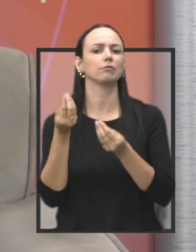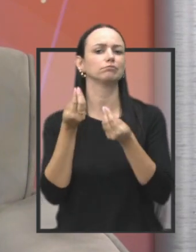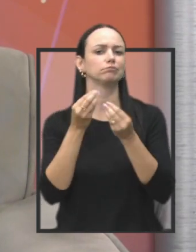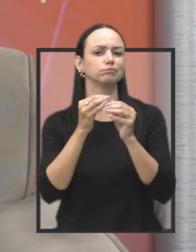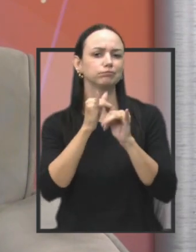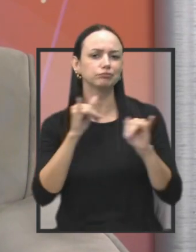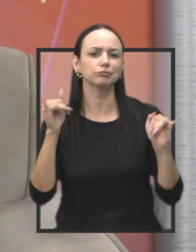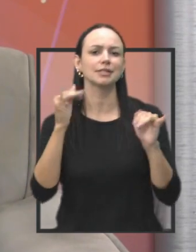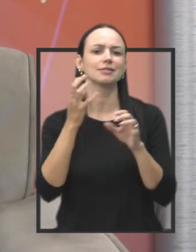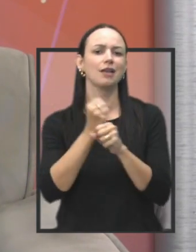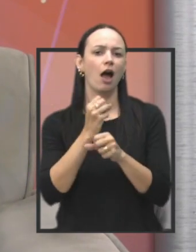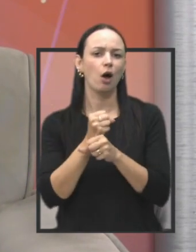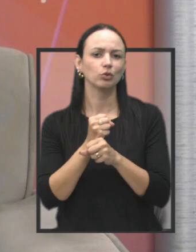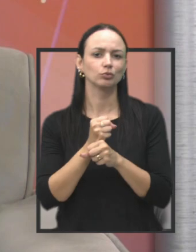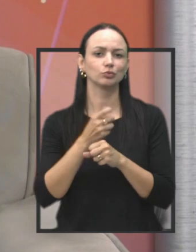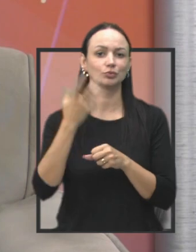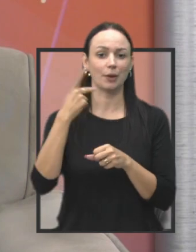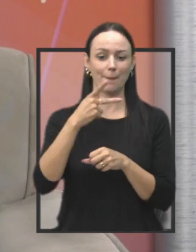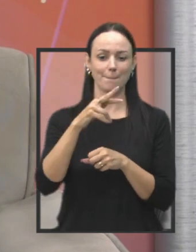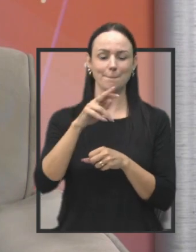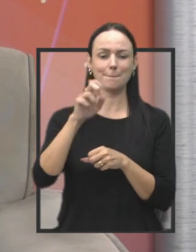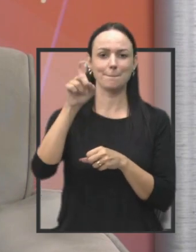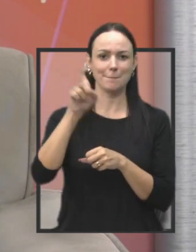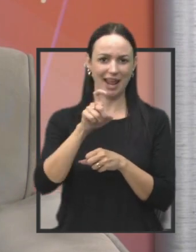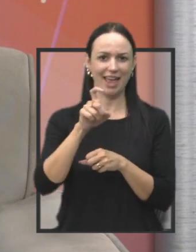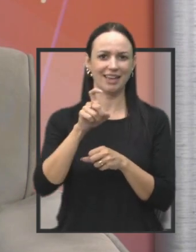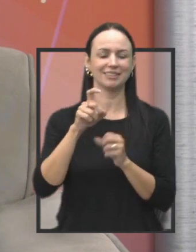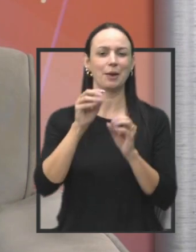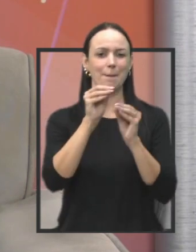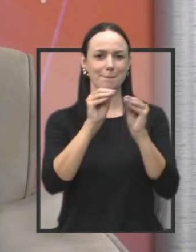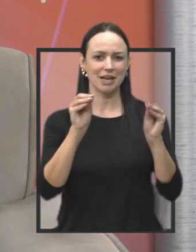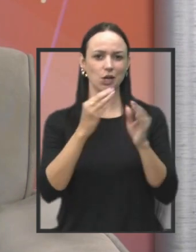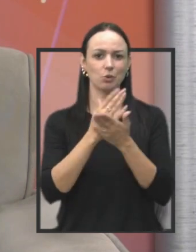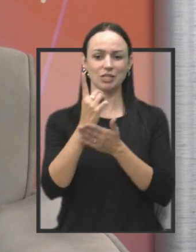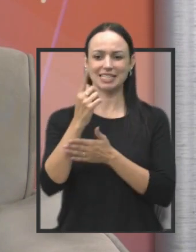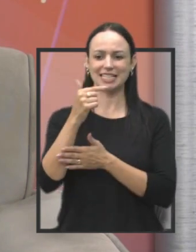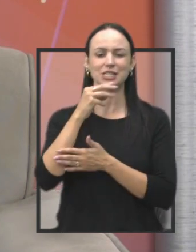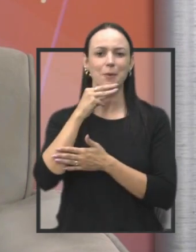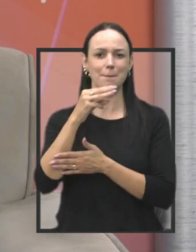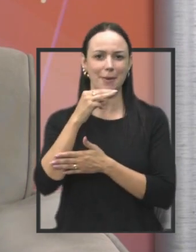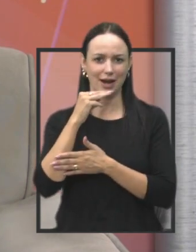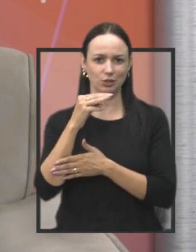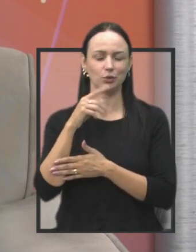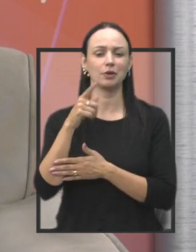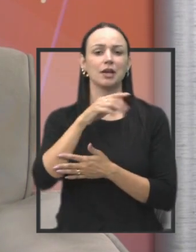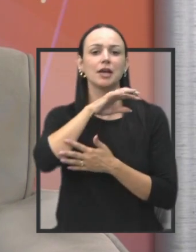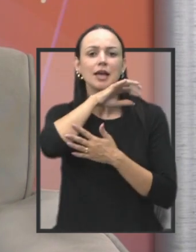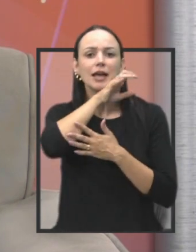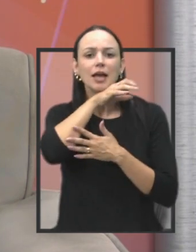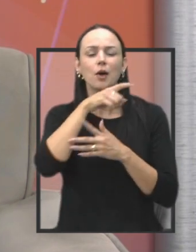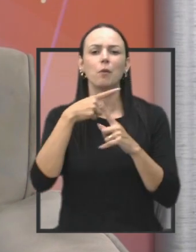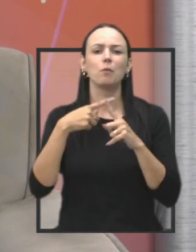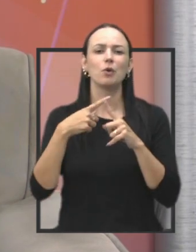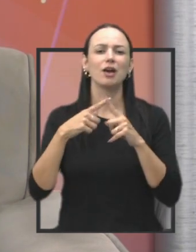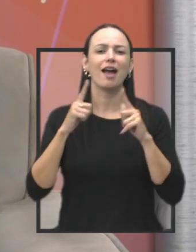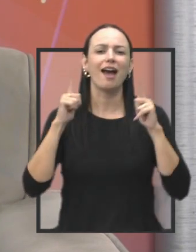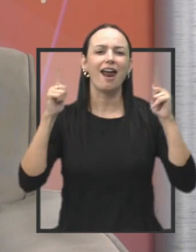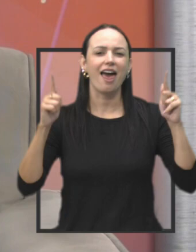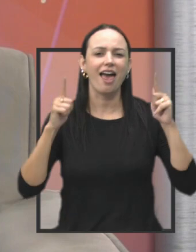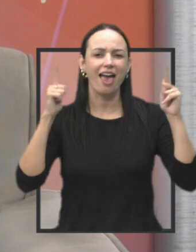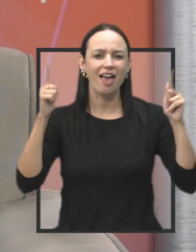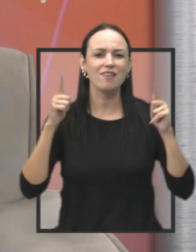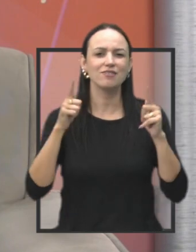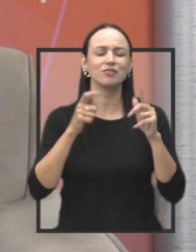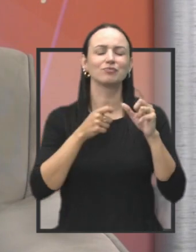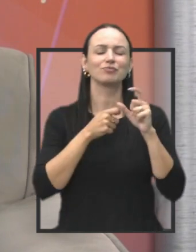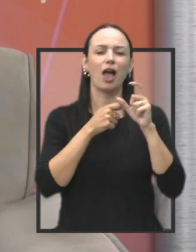declaração pré-preenchida, como o prazo começou lá em 17 de março, a Receita, por conta da greve dos auditores da